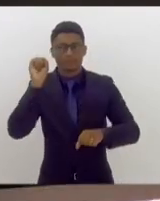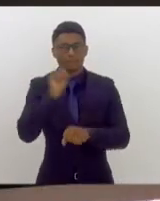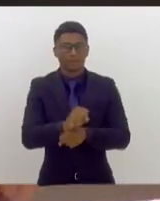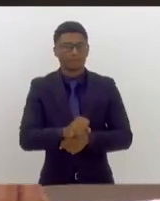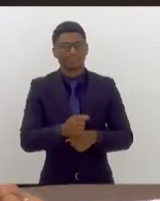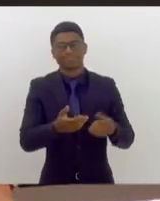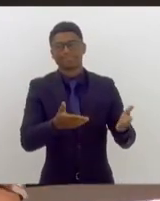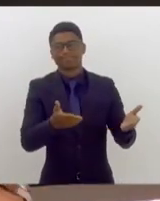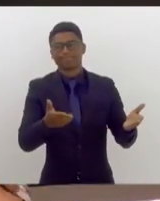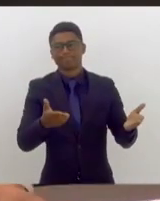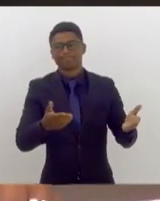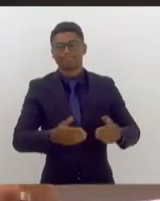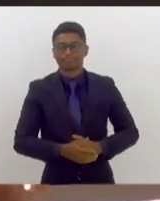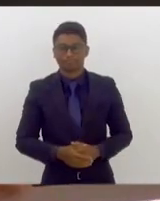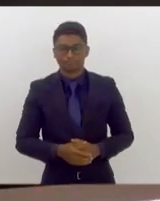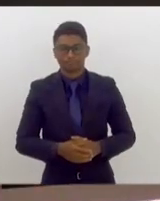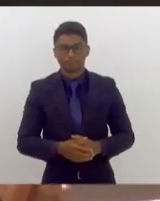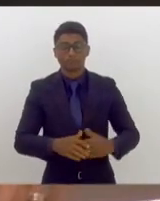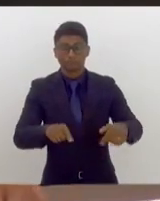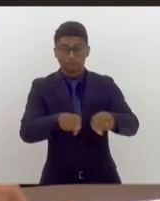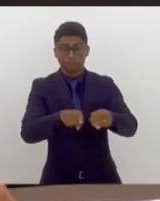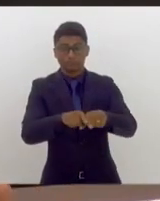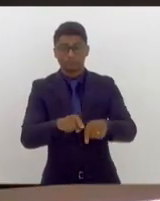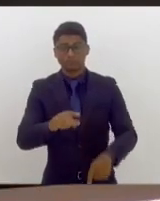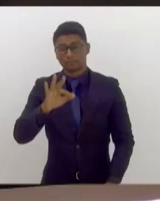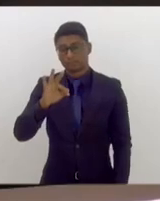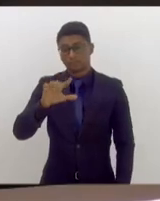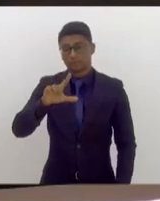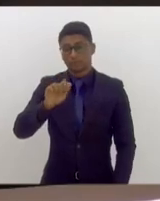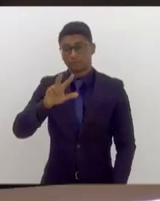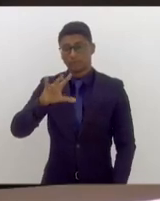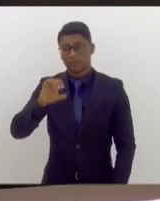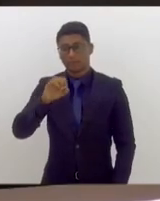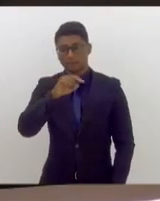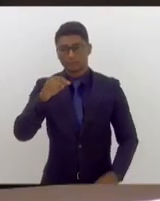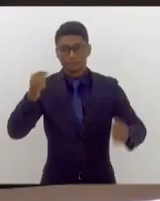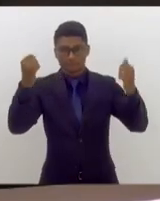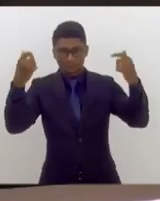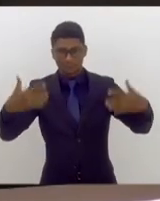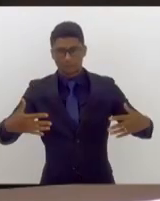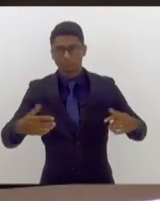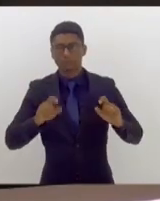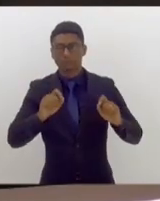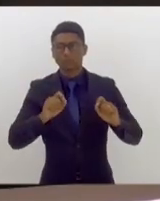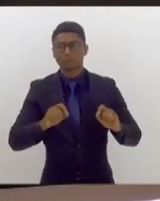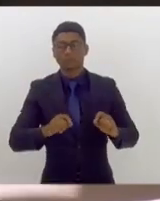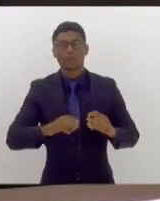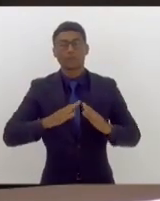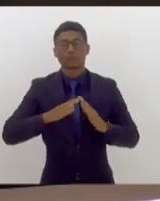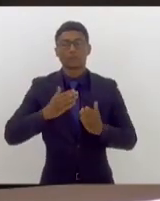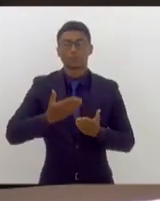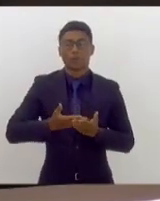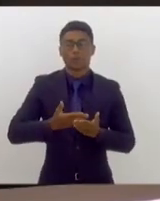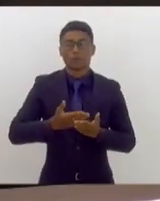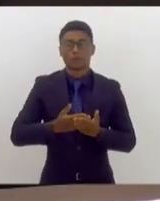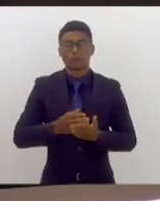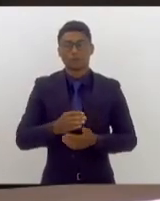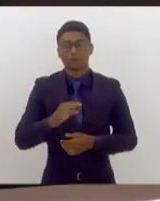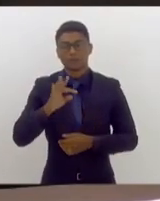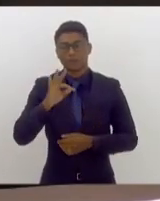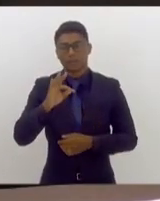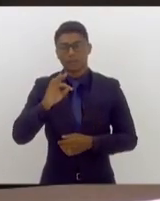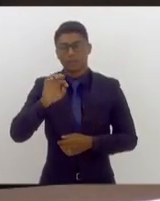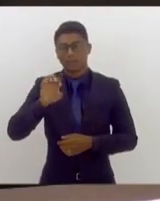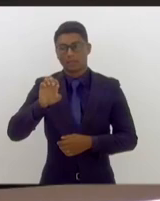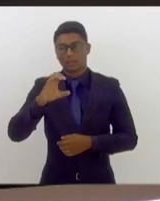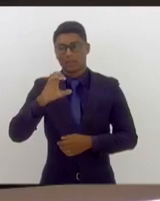também citado pelo Flávio a questão da escola técnica, né, que não é